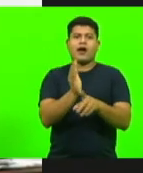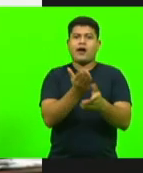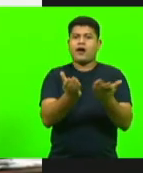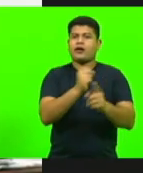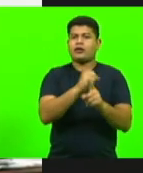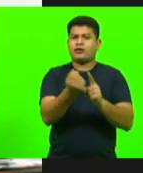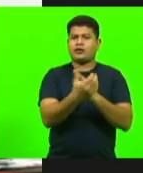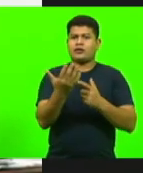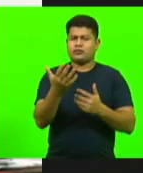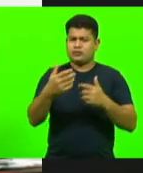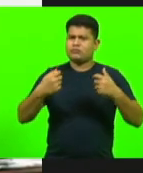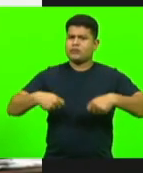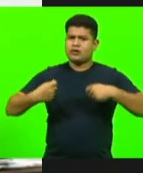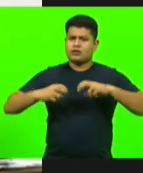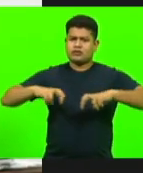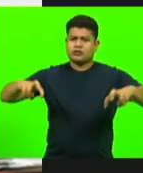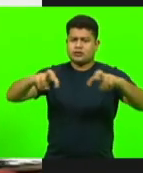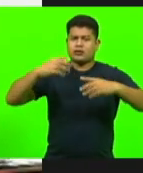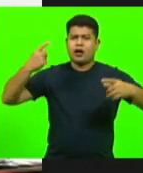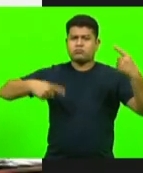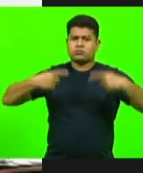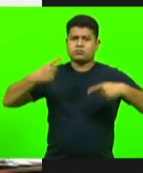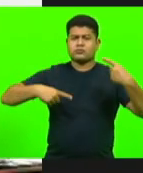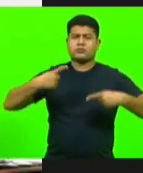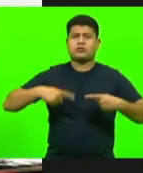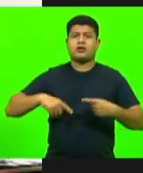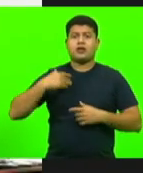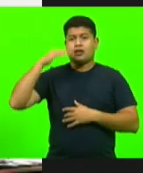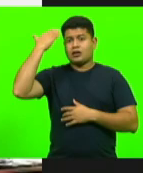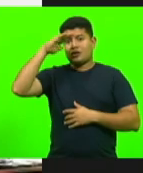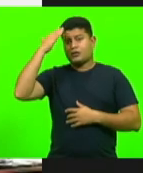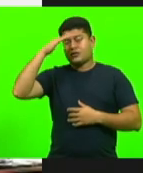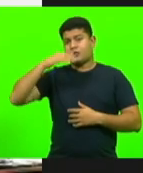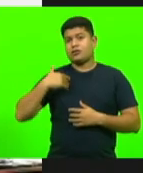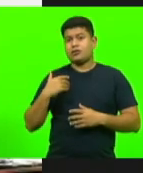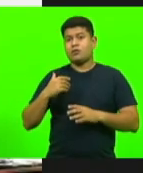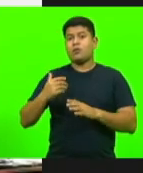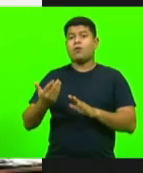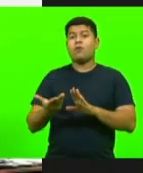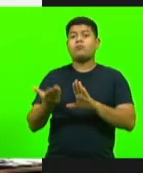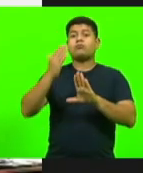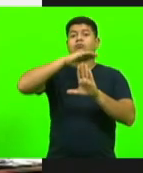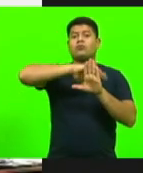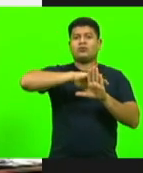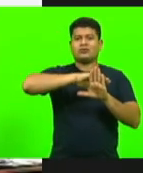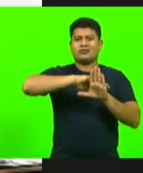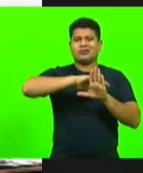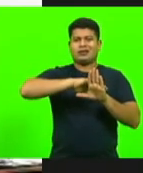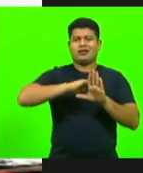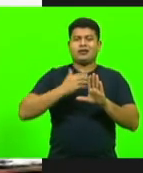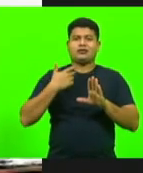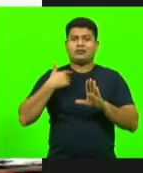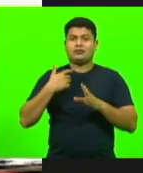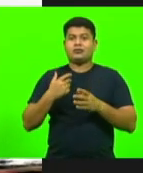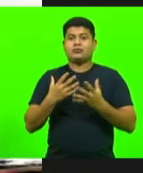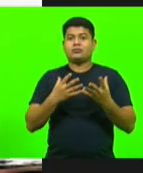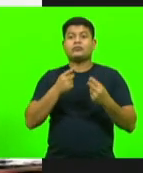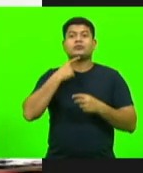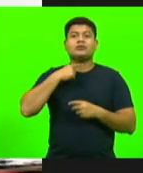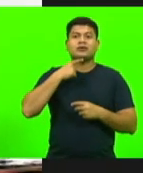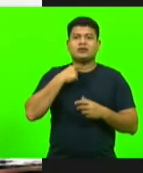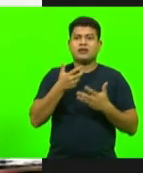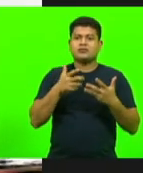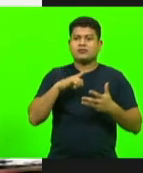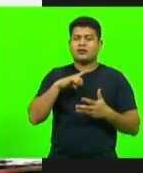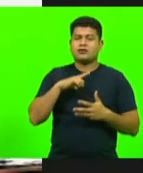vamos te e vamos compreender o pano de fundo que está por trás dessa intenção e de outras vegetações que